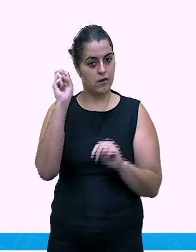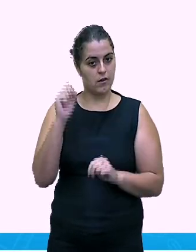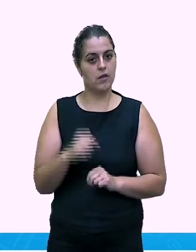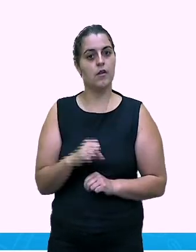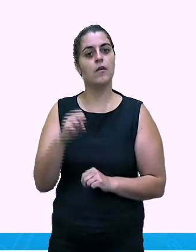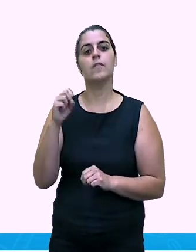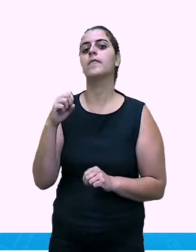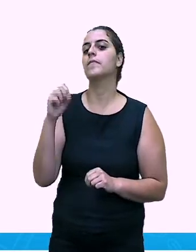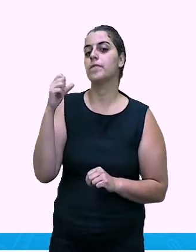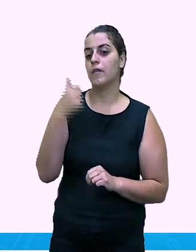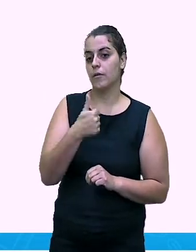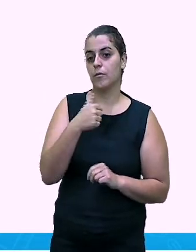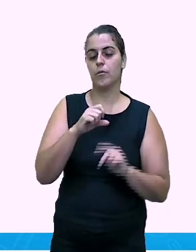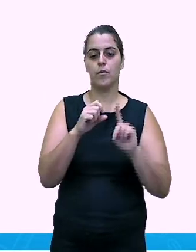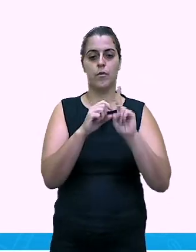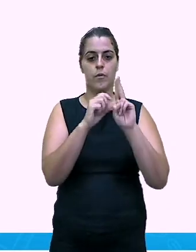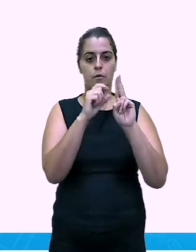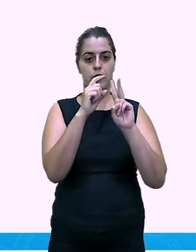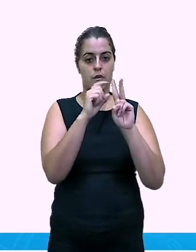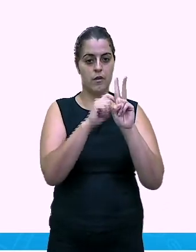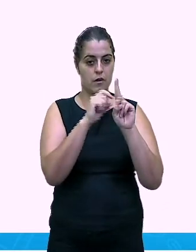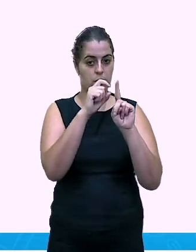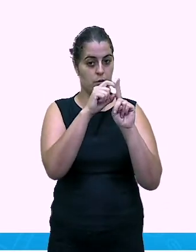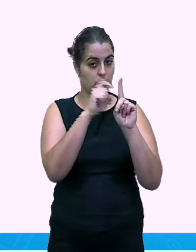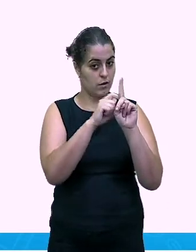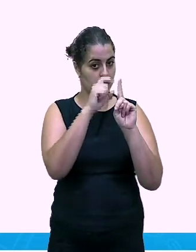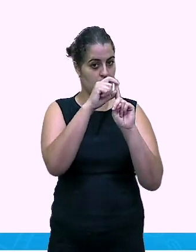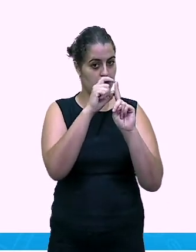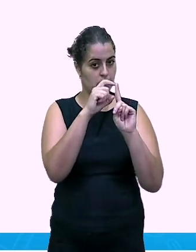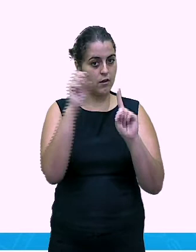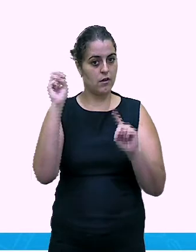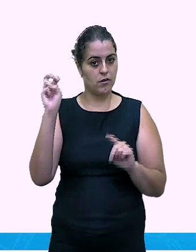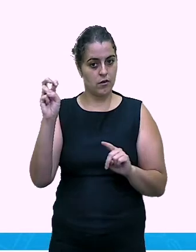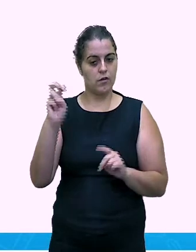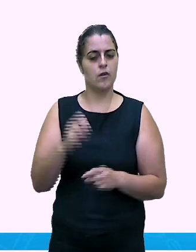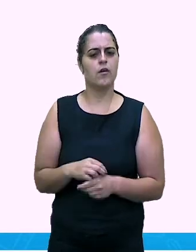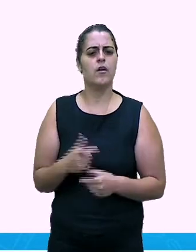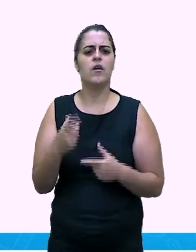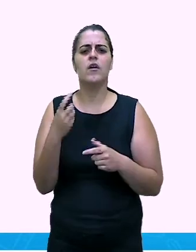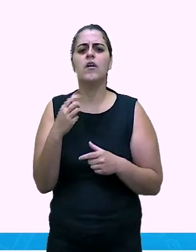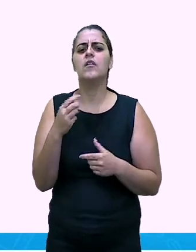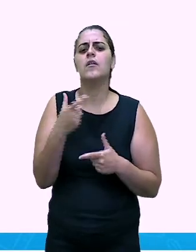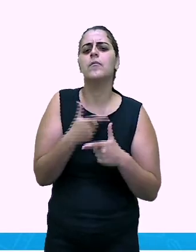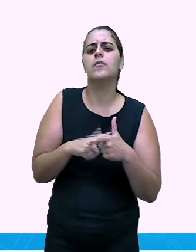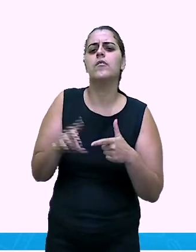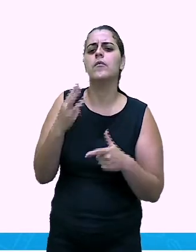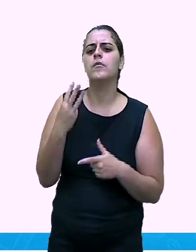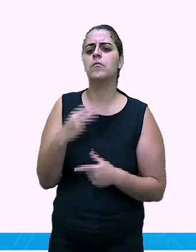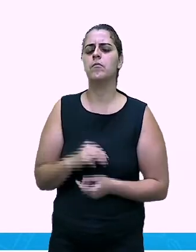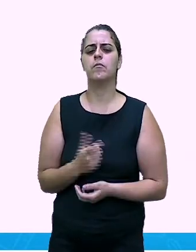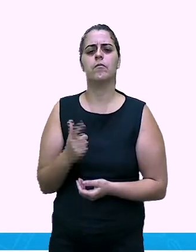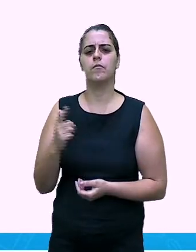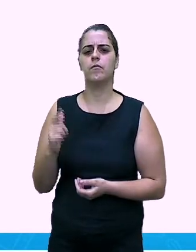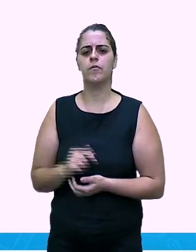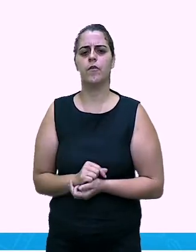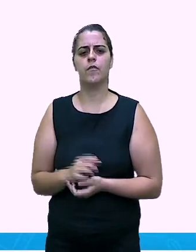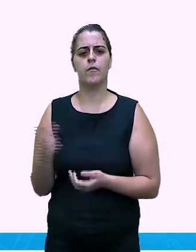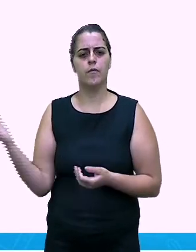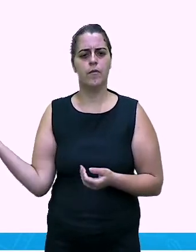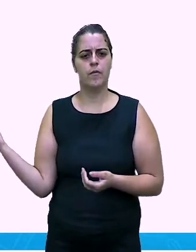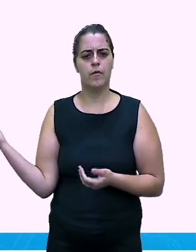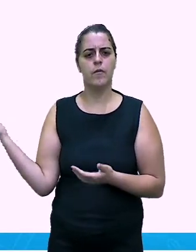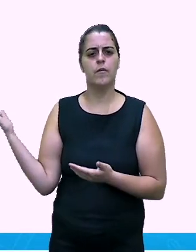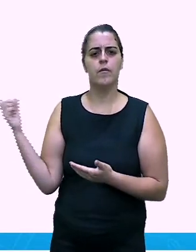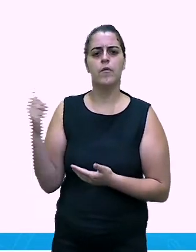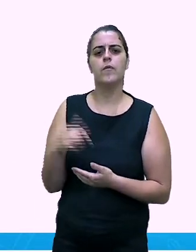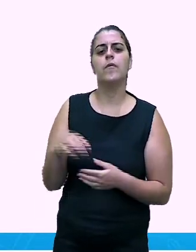divisível por 3? Não, porque além de ser um número menor, então eu não consigo dividir 1 para 3. Então eu vou pegar força, a gente fala assim,